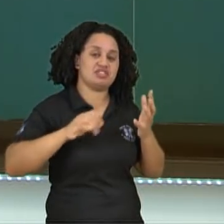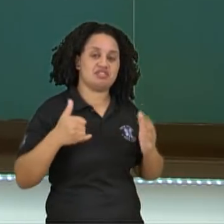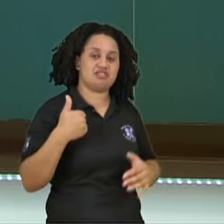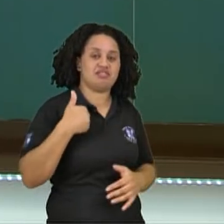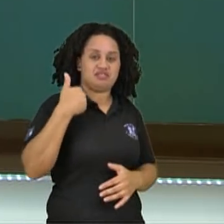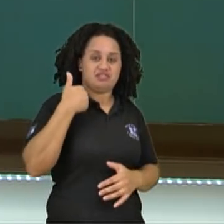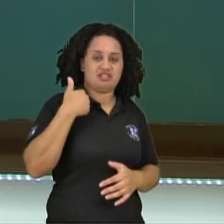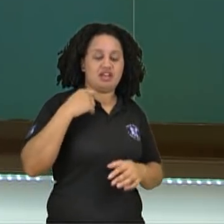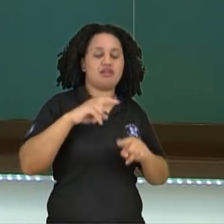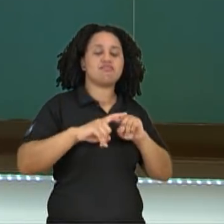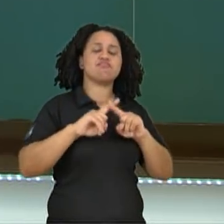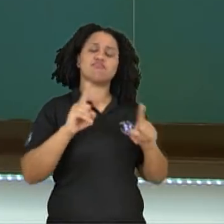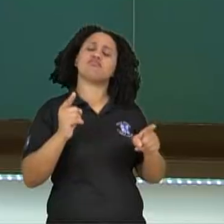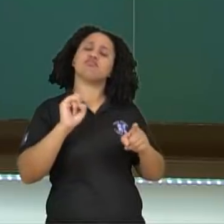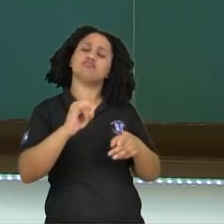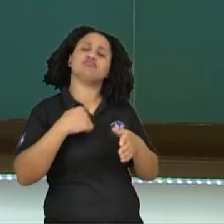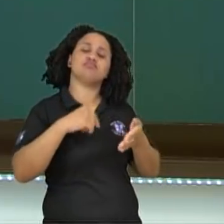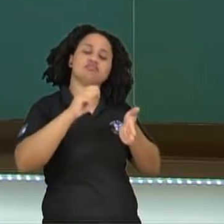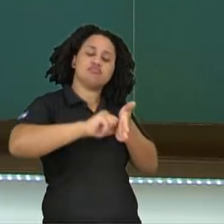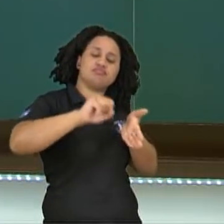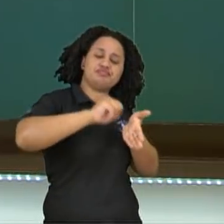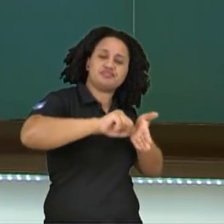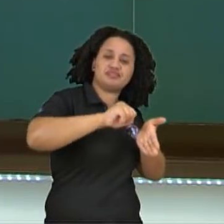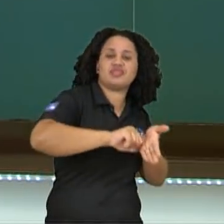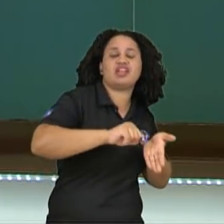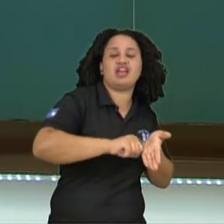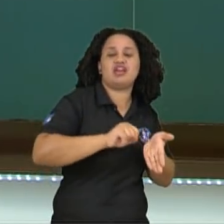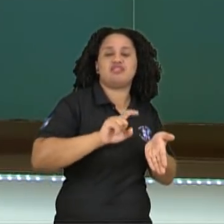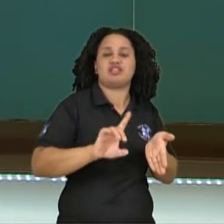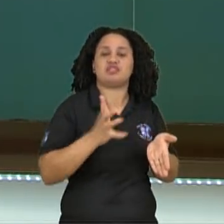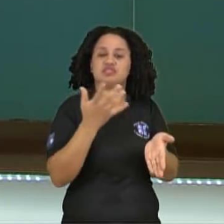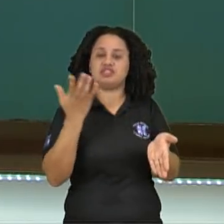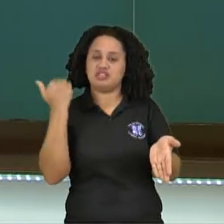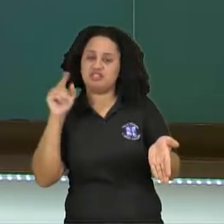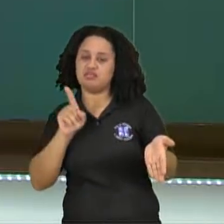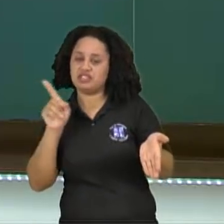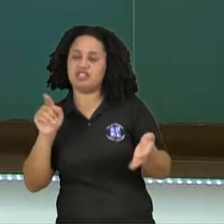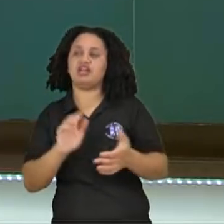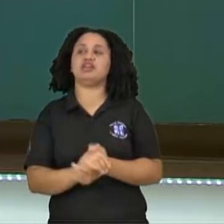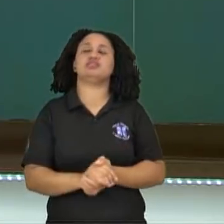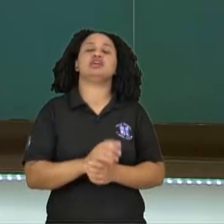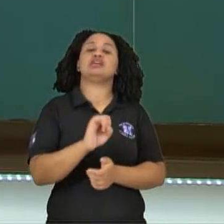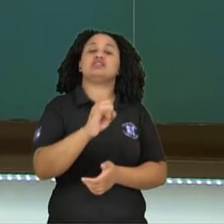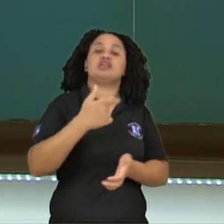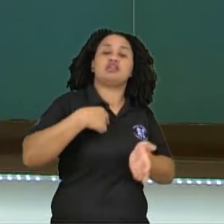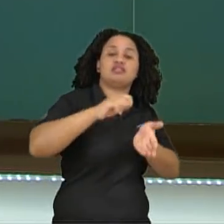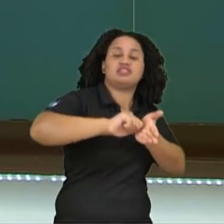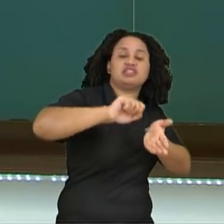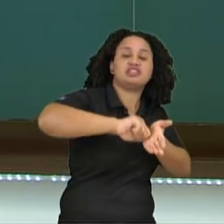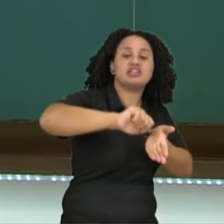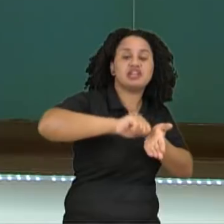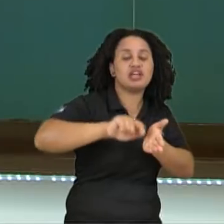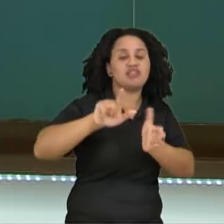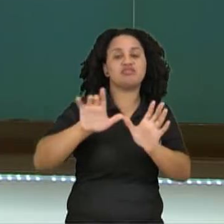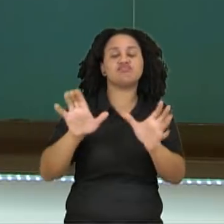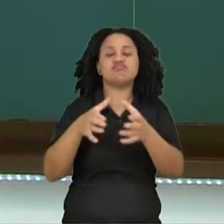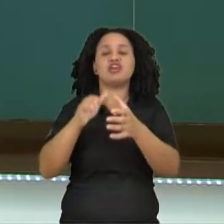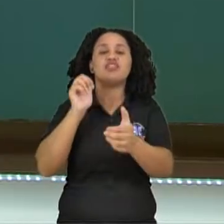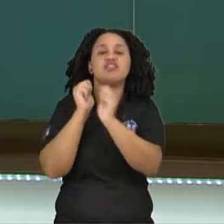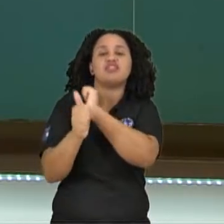você escreve sobre esse aniversário, quando você escreve sobre a Copa do mundo de 1970 é